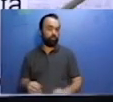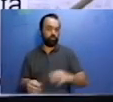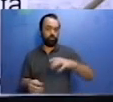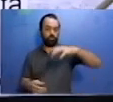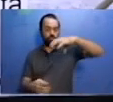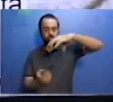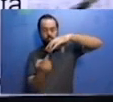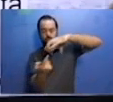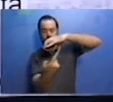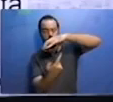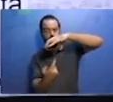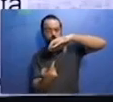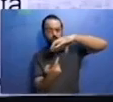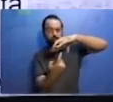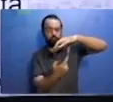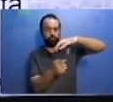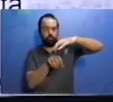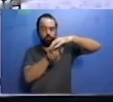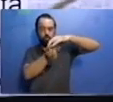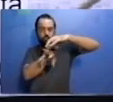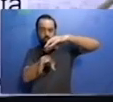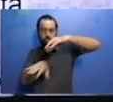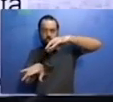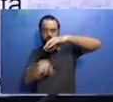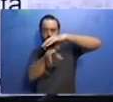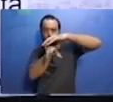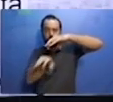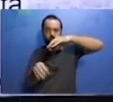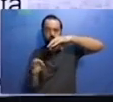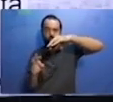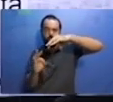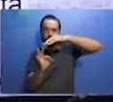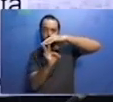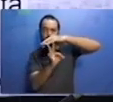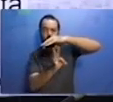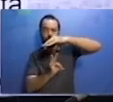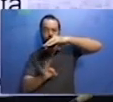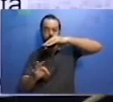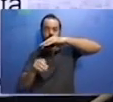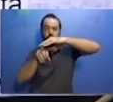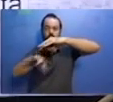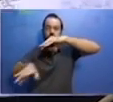ser liberados na ocasião da reprodução, da multiplicação desses fungos.